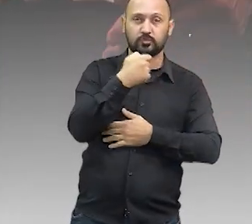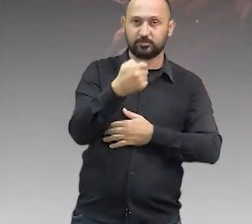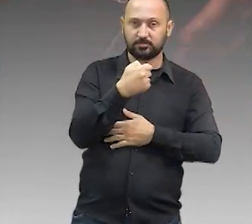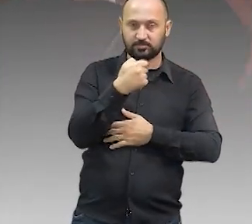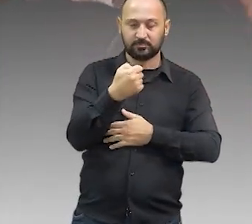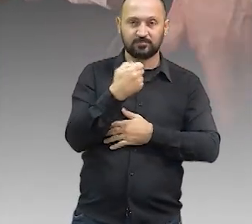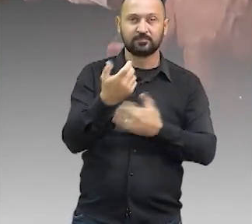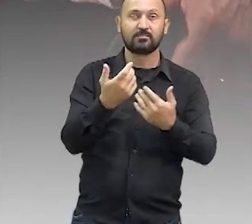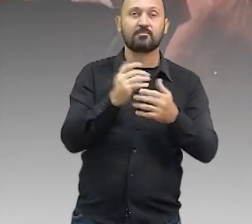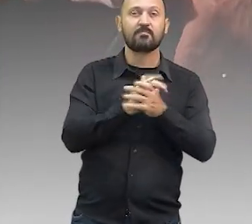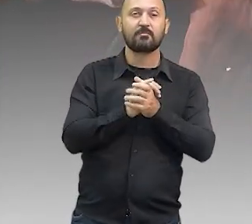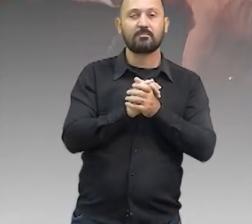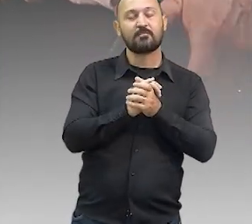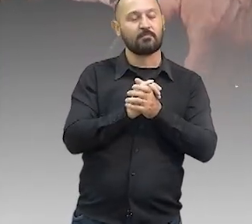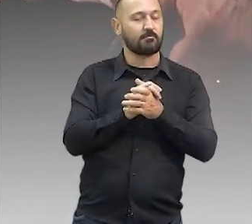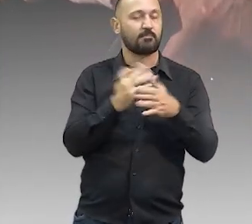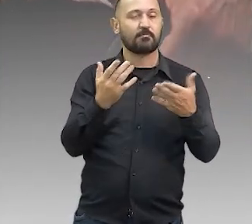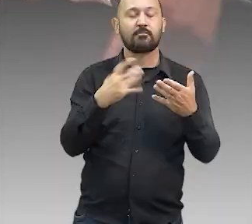jornalismo,